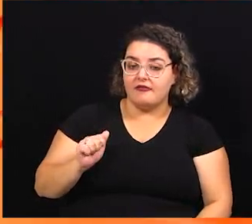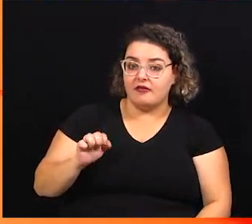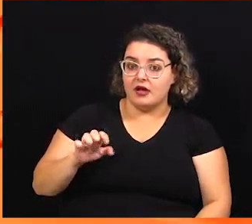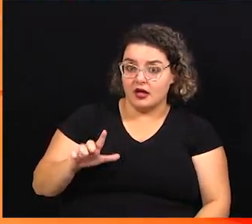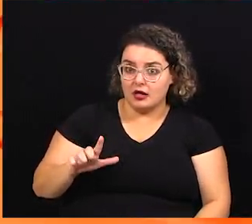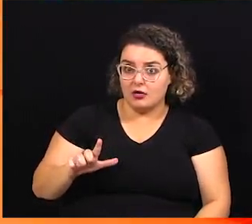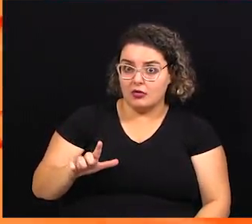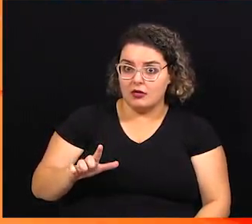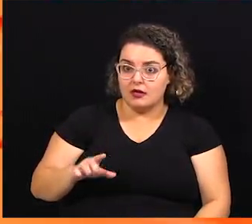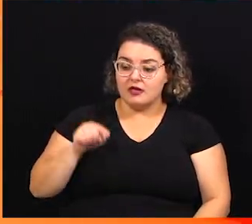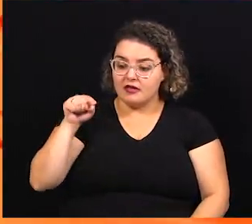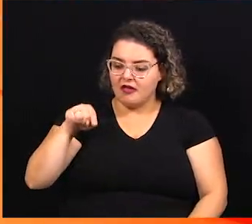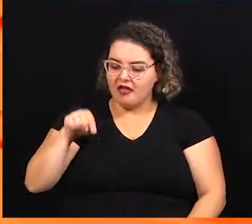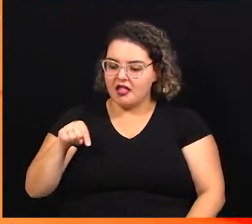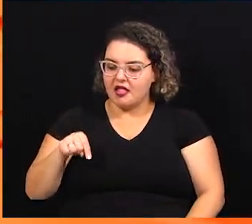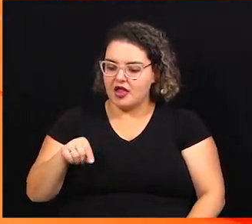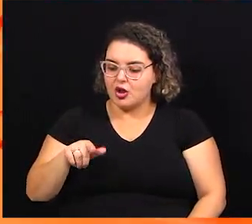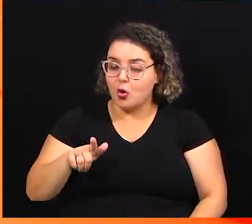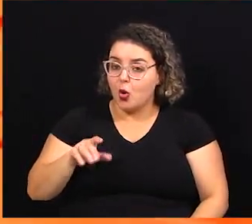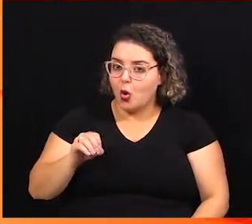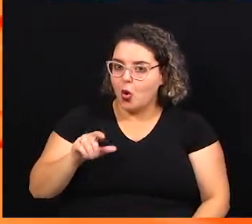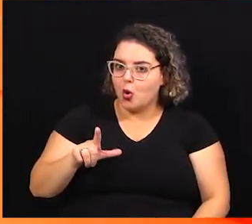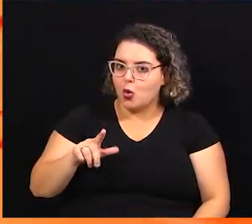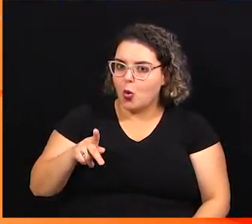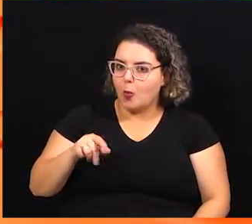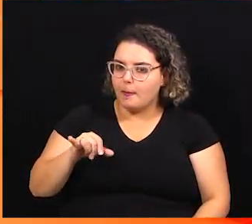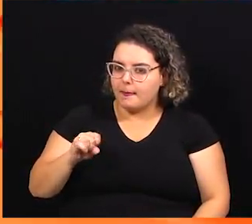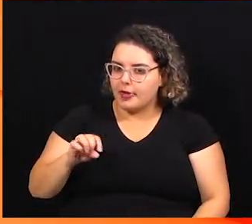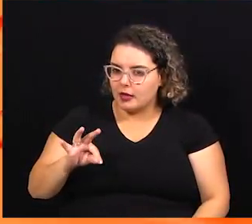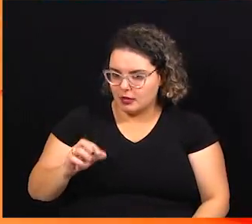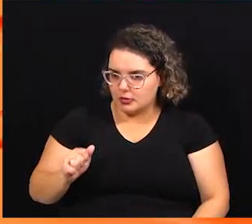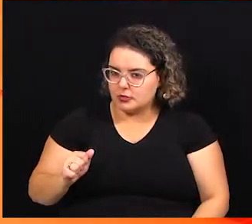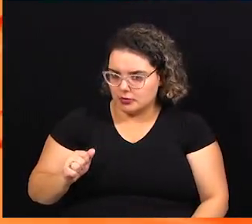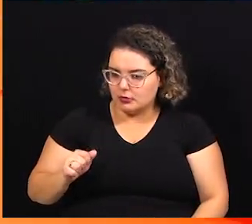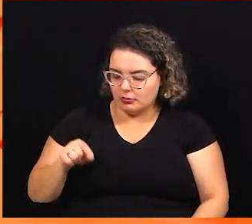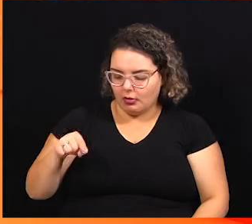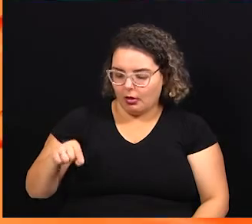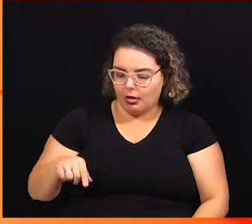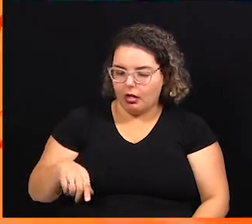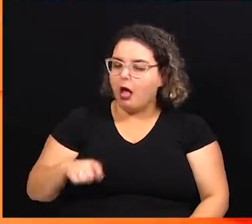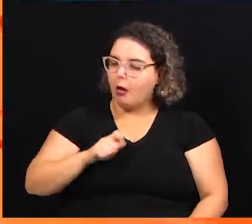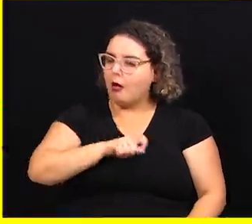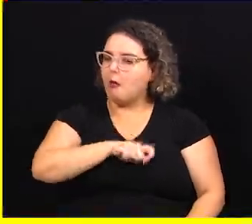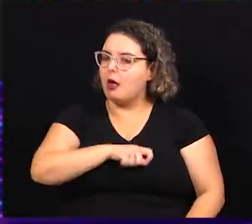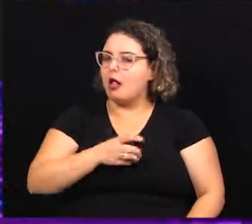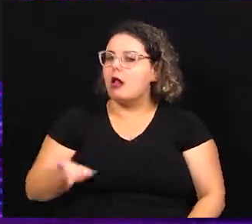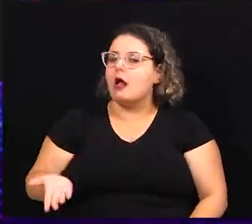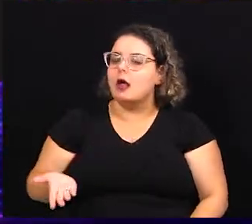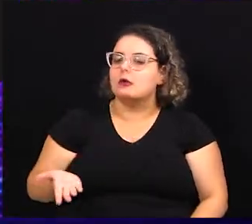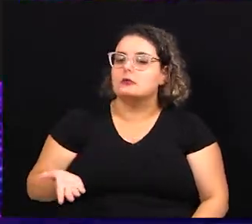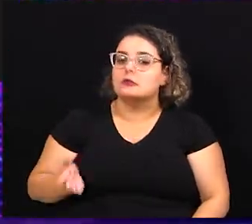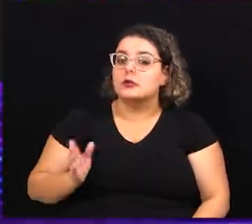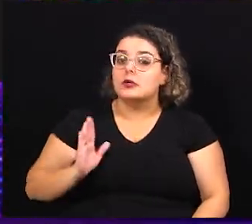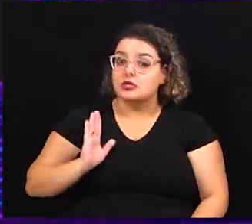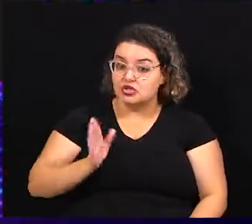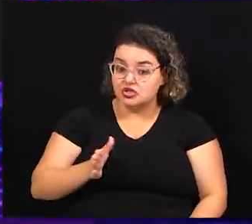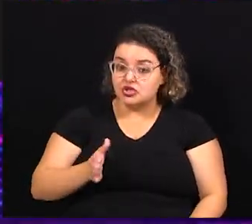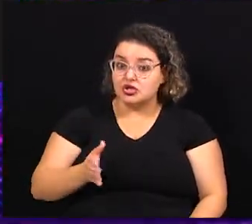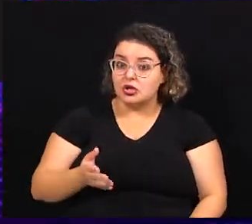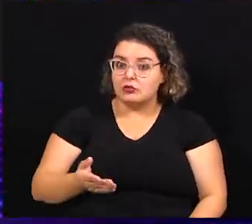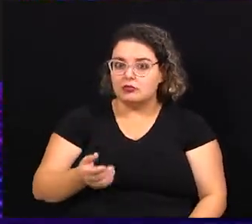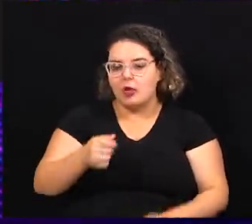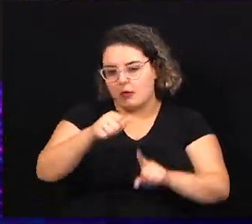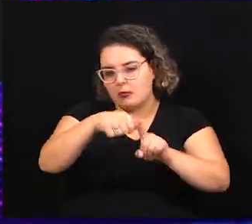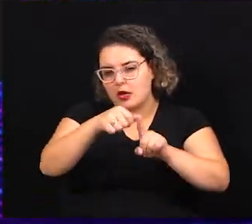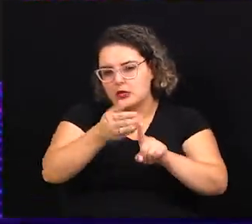que é um golpista, um contraventor de primeira, assim, ou de terceira, no caso. E que eles já tinham saído alguns meses